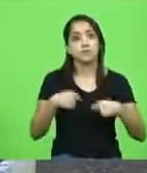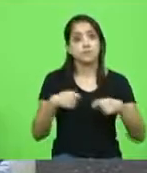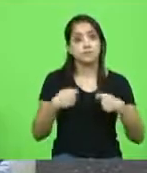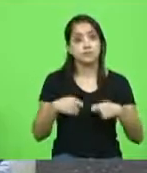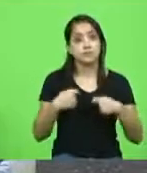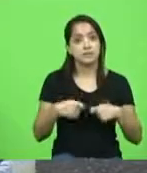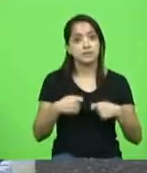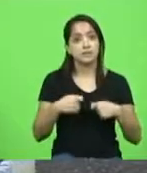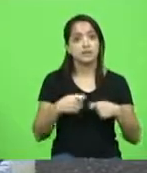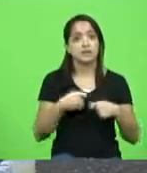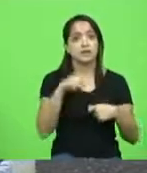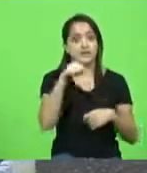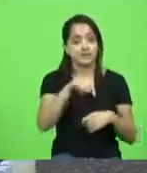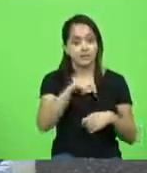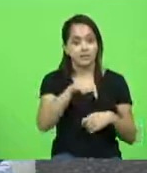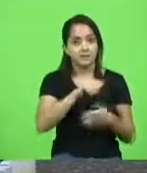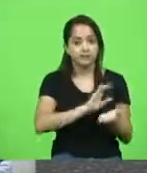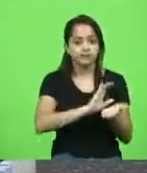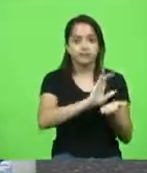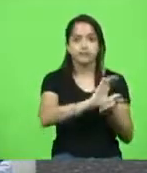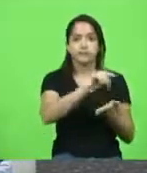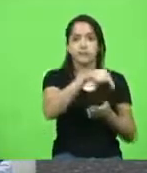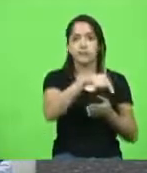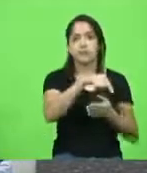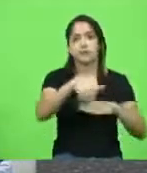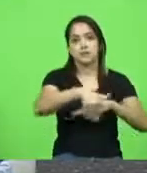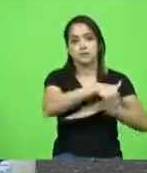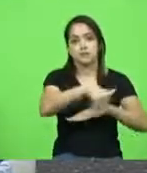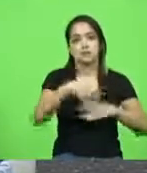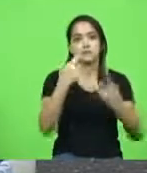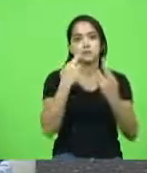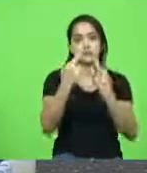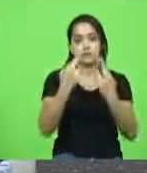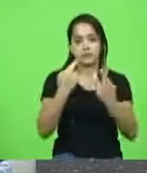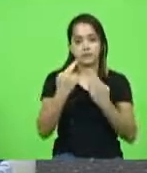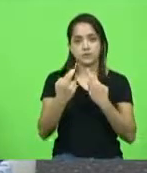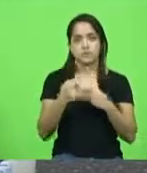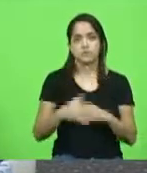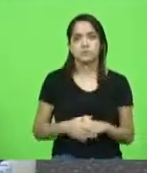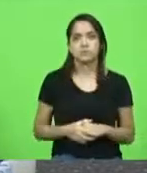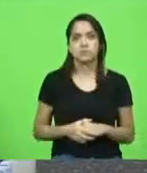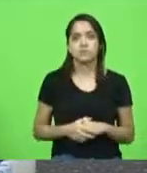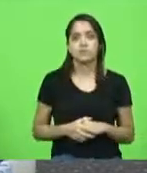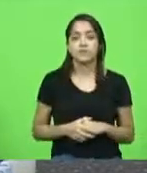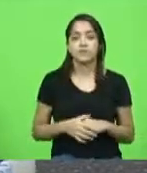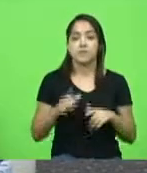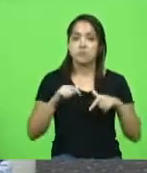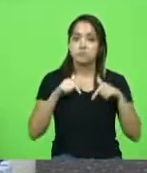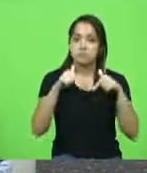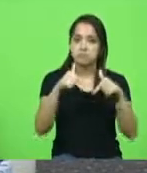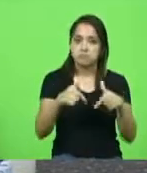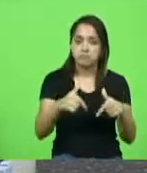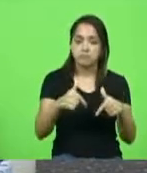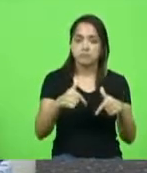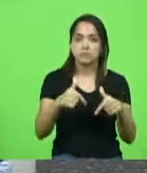investido nas nossas rodovias e me posicionei